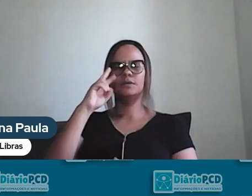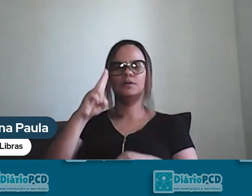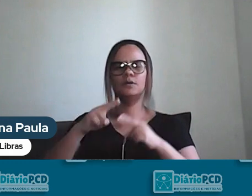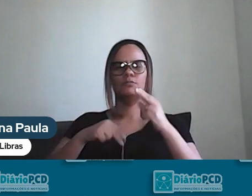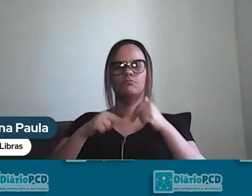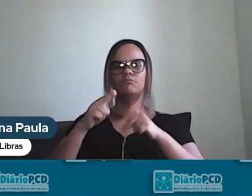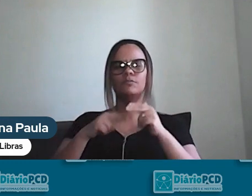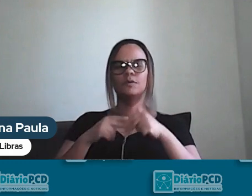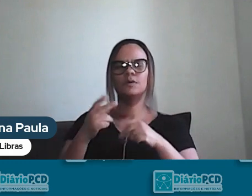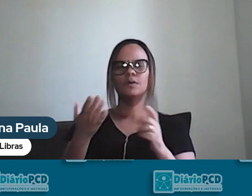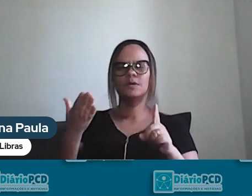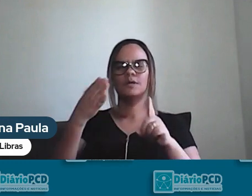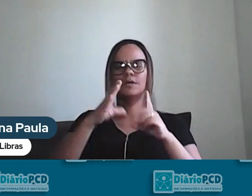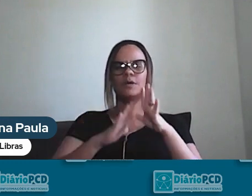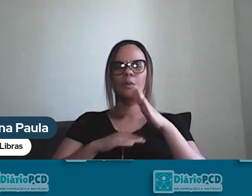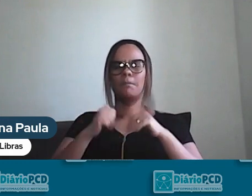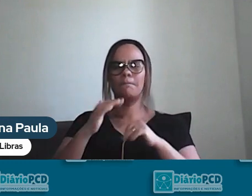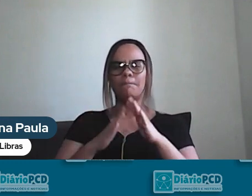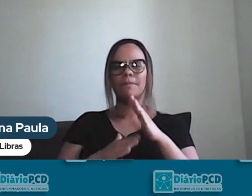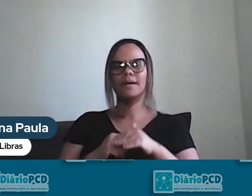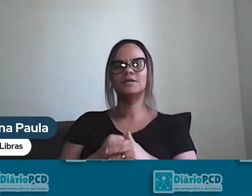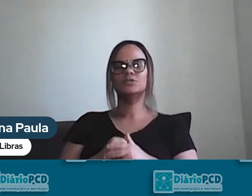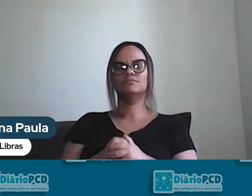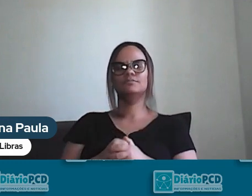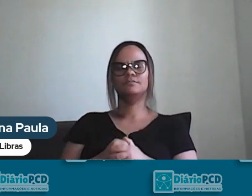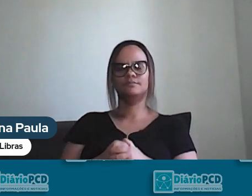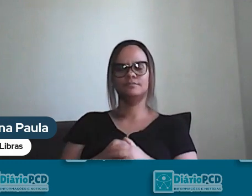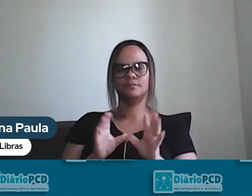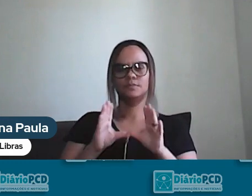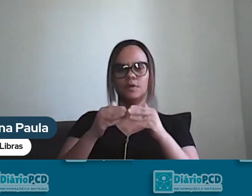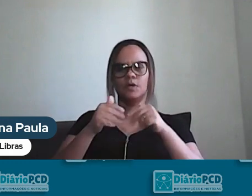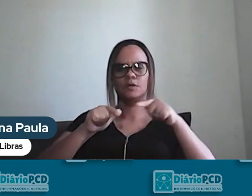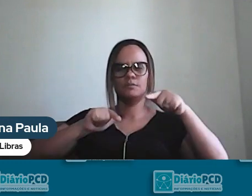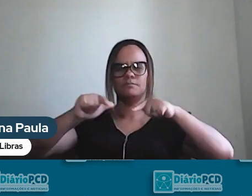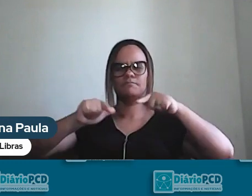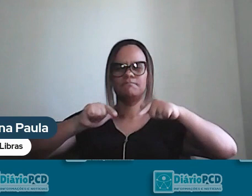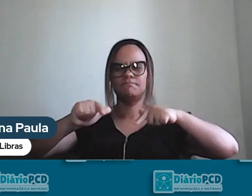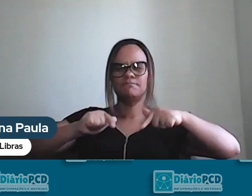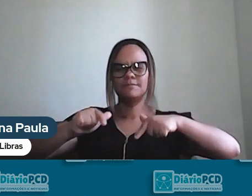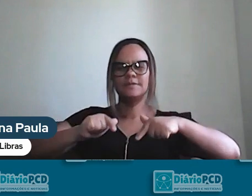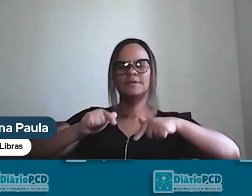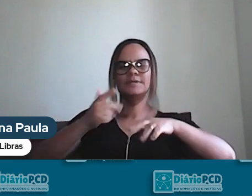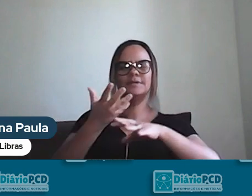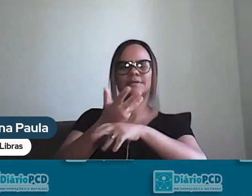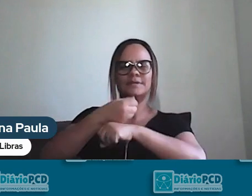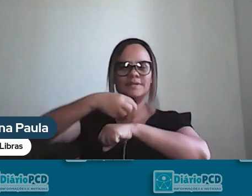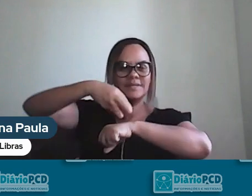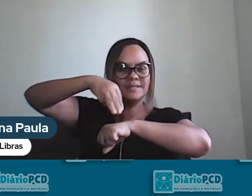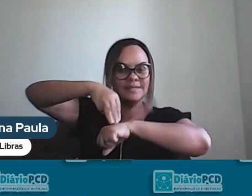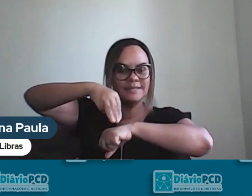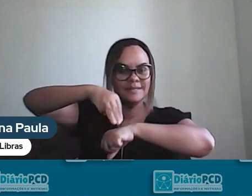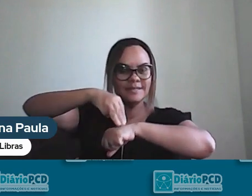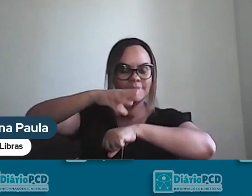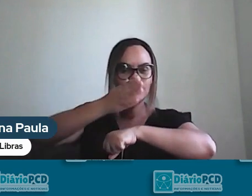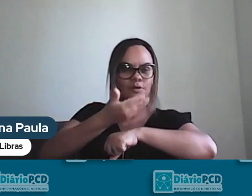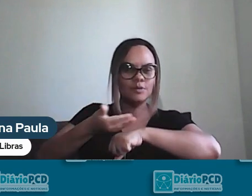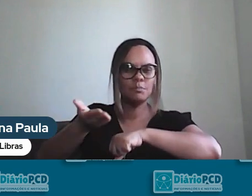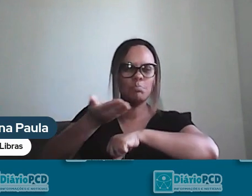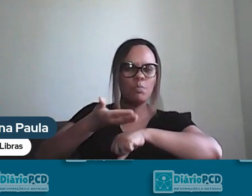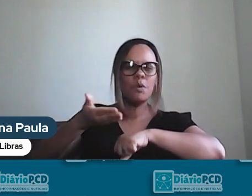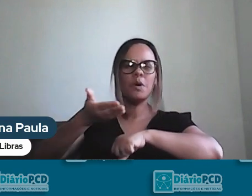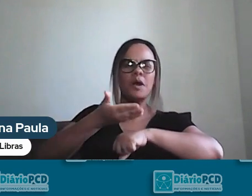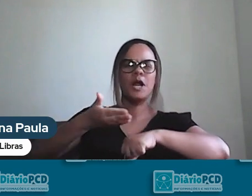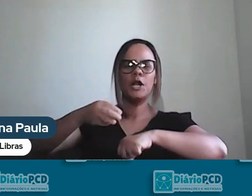sendo colocada em prática dentro de um grupo de trabalho interministerial, né, que envolve aí todos